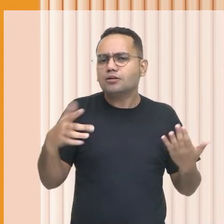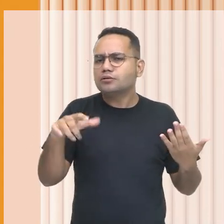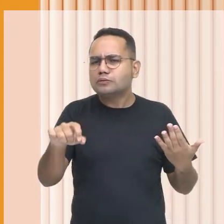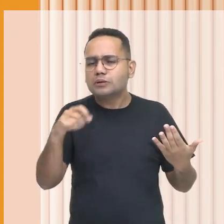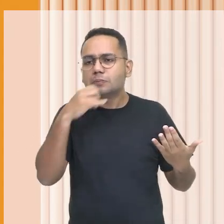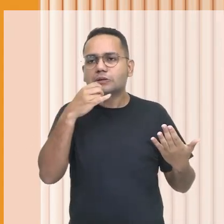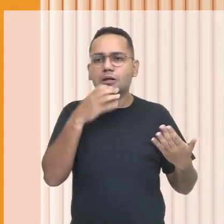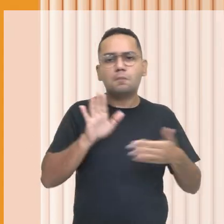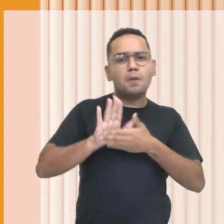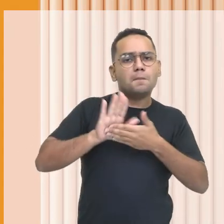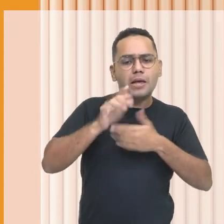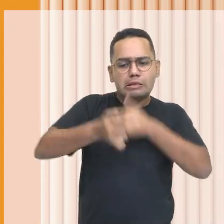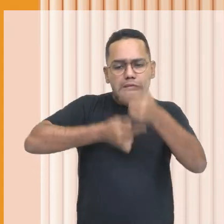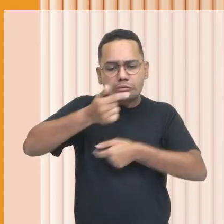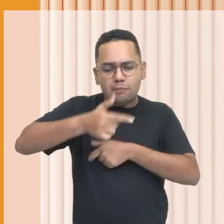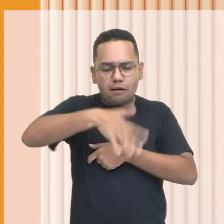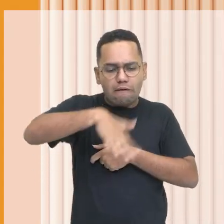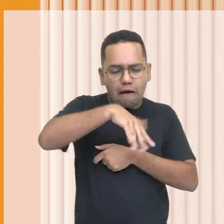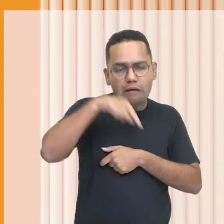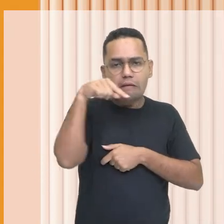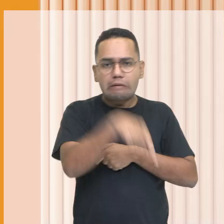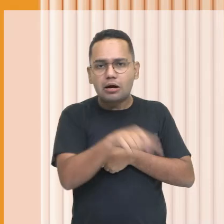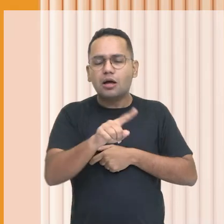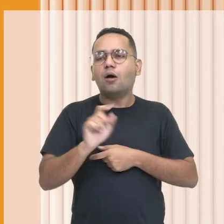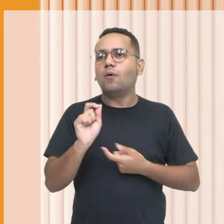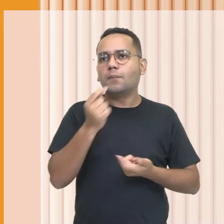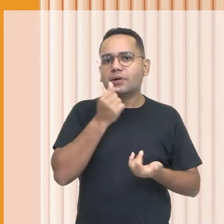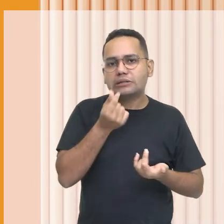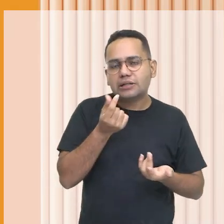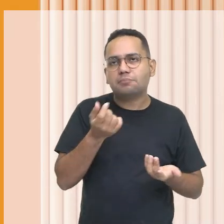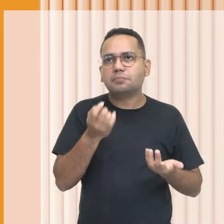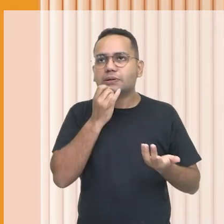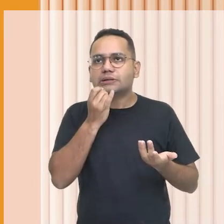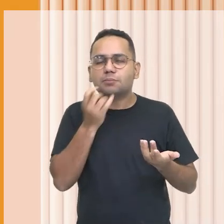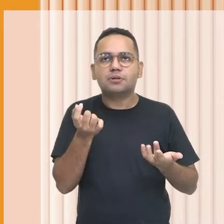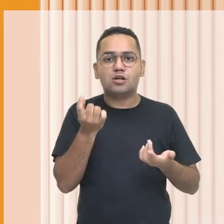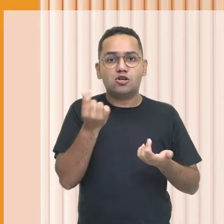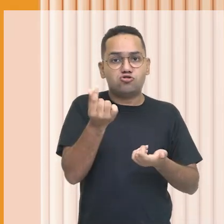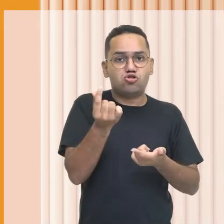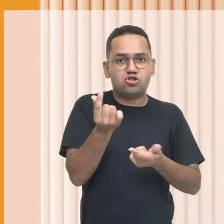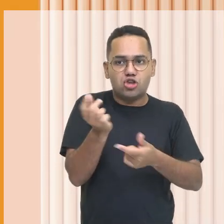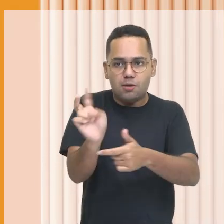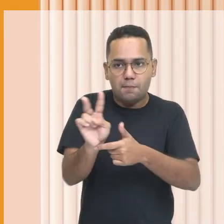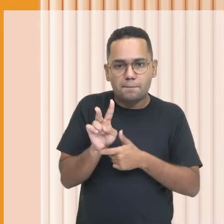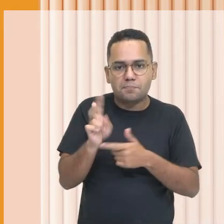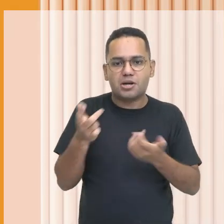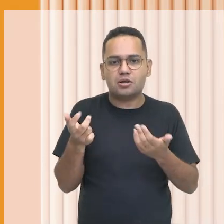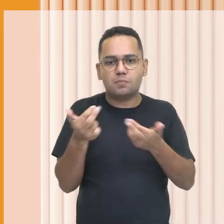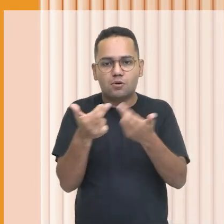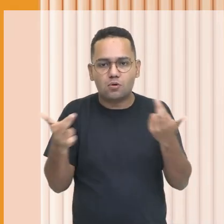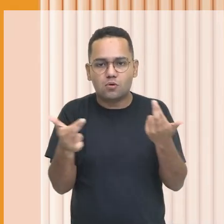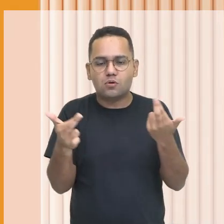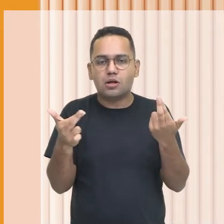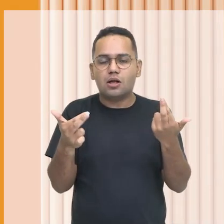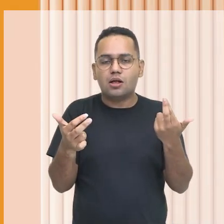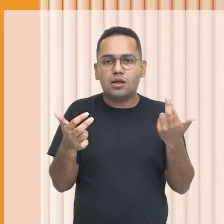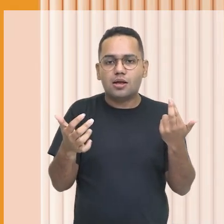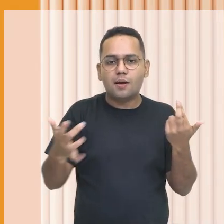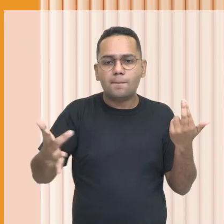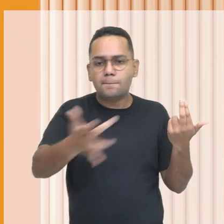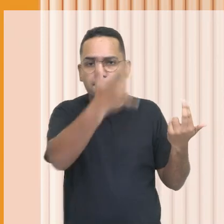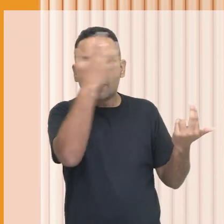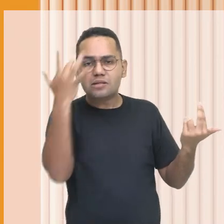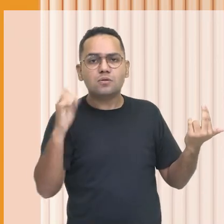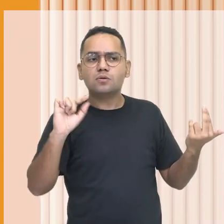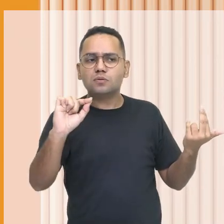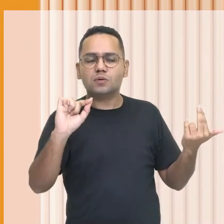prometer trabalho nas suas fazendas, empréstimos pessoais, então as pessoas normalmente tinham essa tendência de